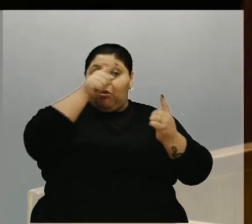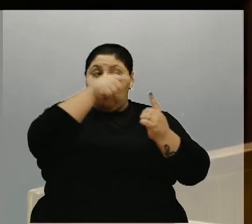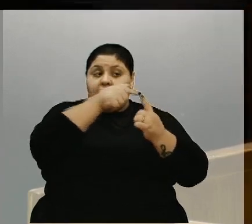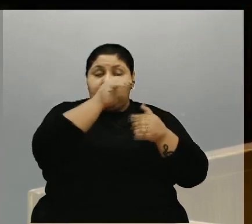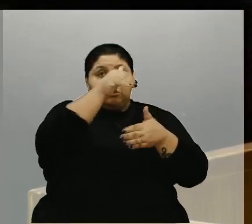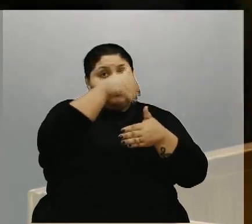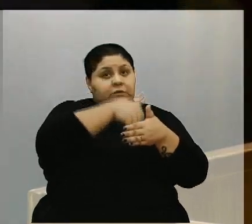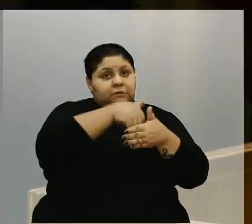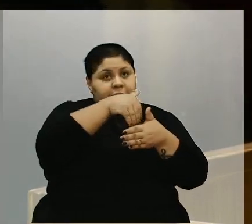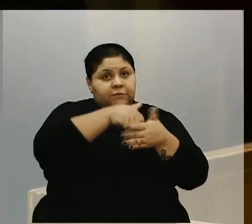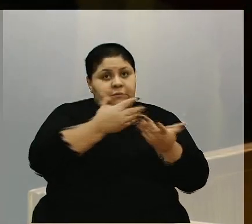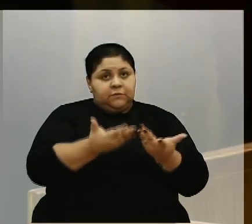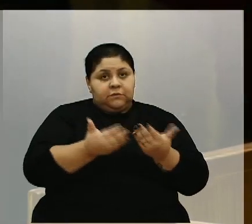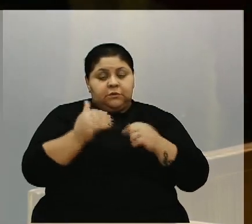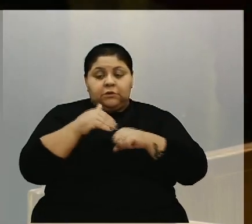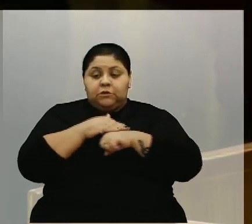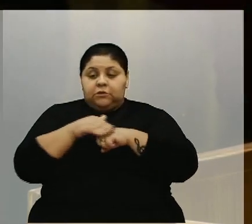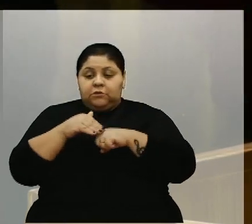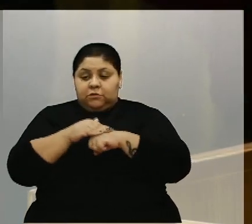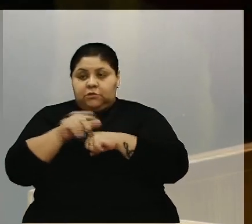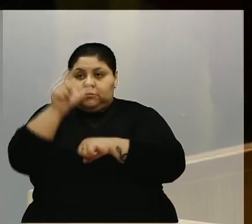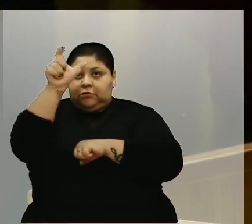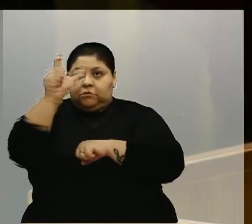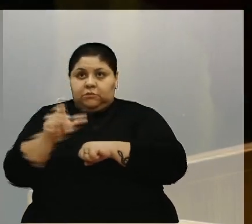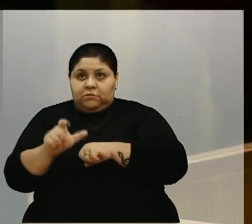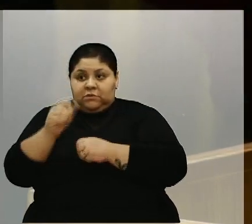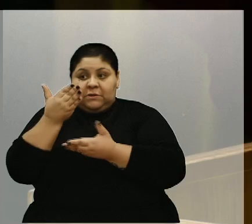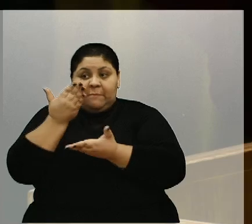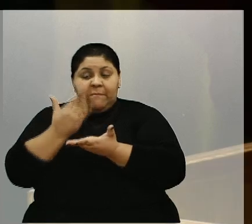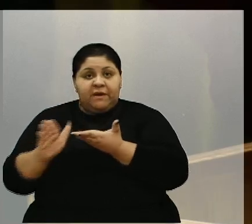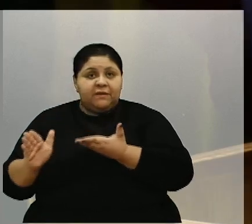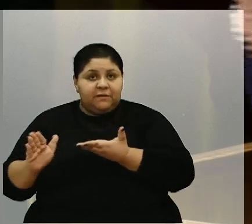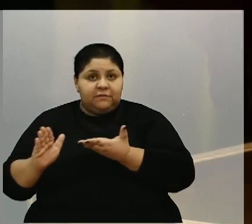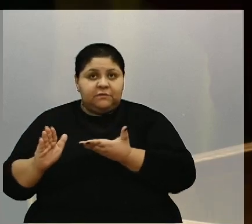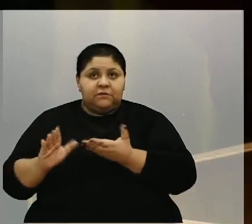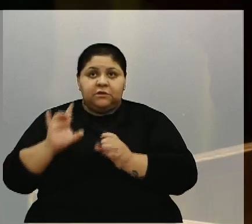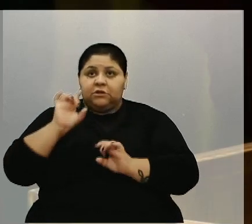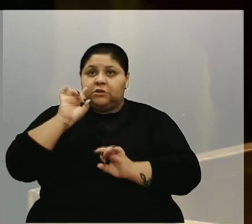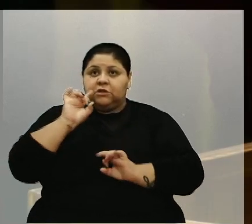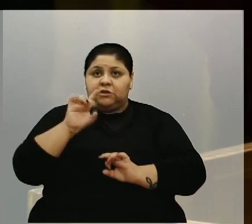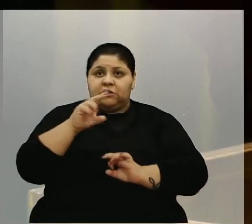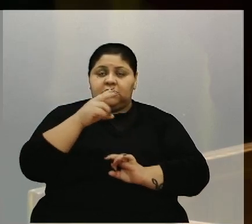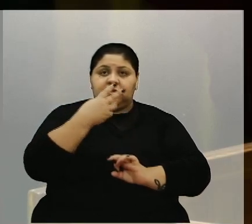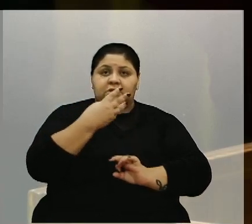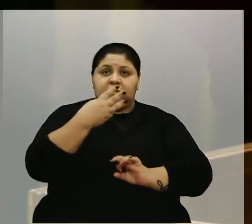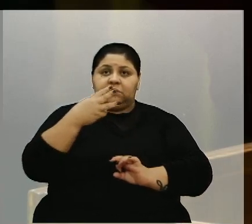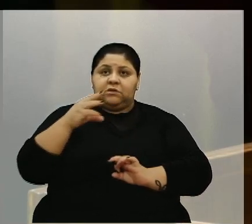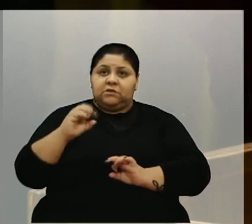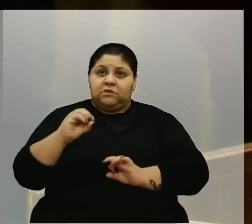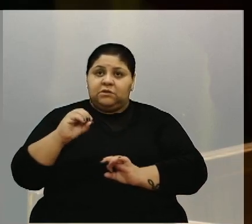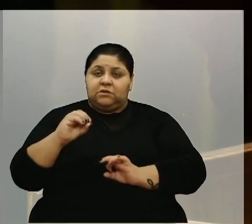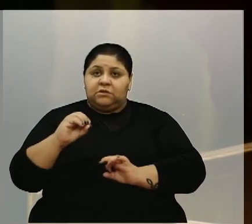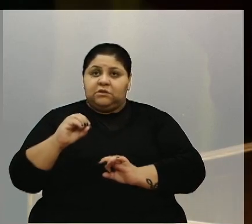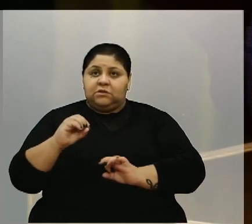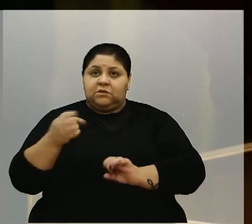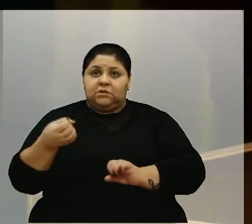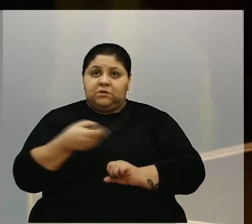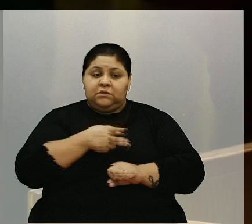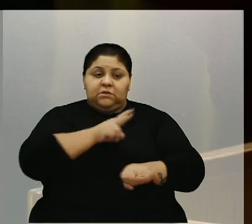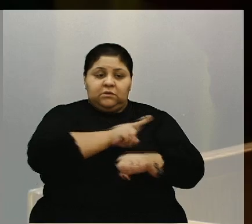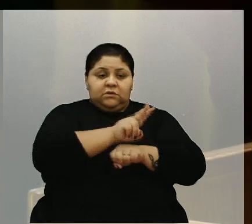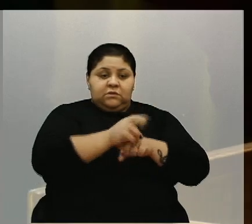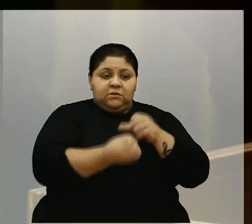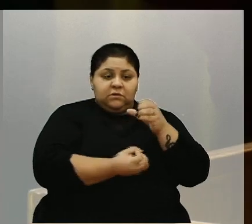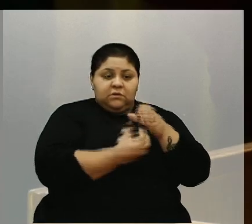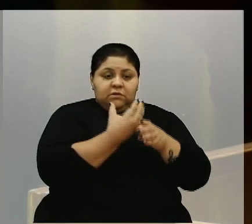eleitoral de querer dialogar com o eleitorado que ele está perdendo, somente 30 novas vagas foram criadas, sendo 15